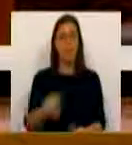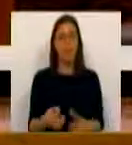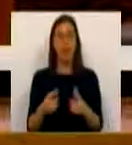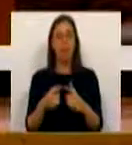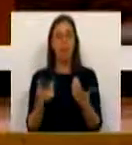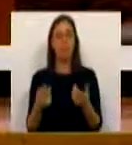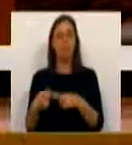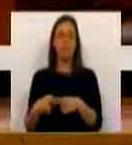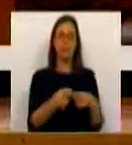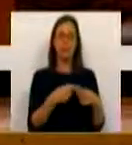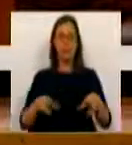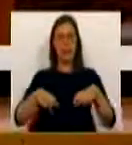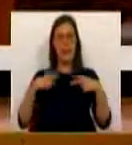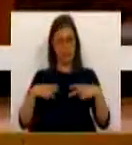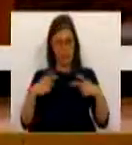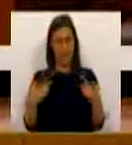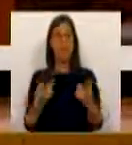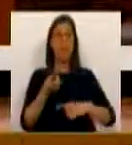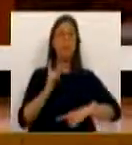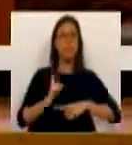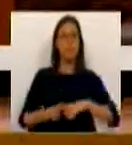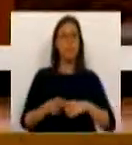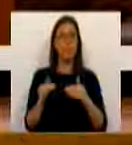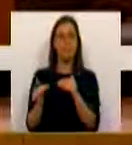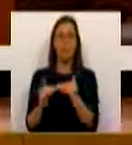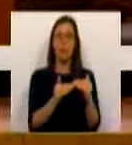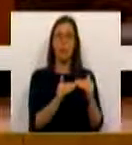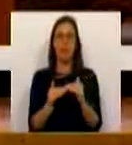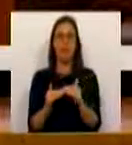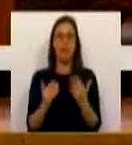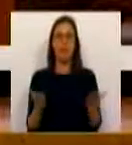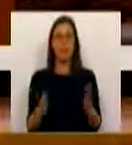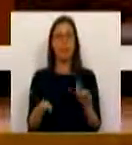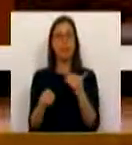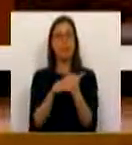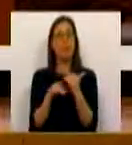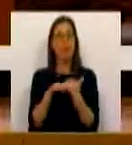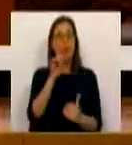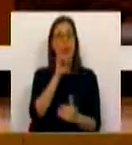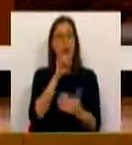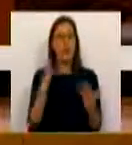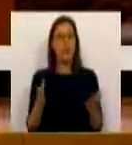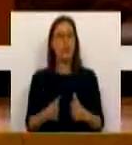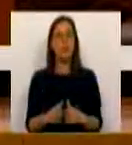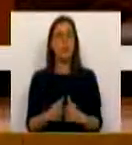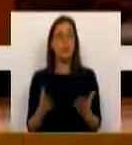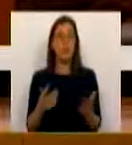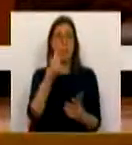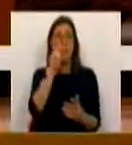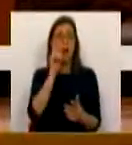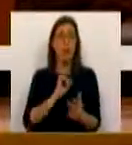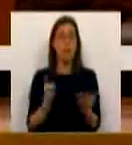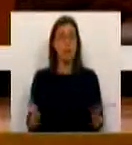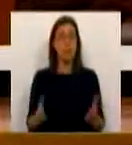uma distribuição da riqueza partilhada e equitativa, a igualdade de oportunidades entre